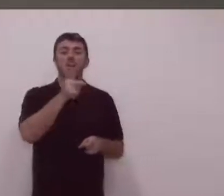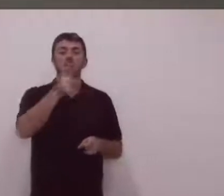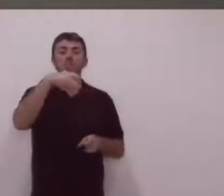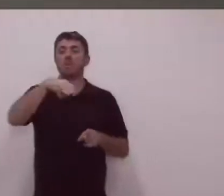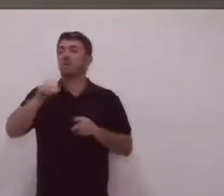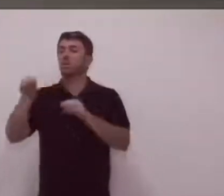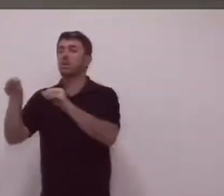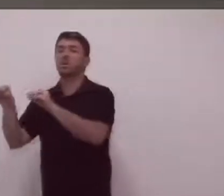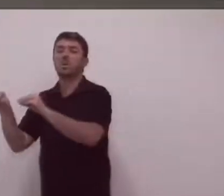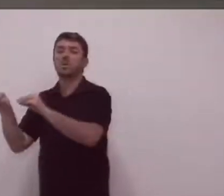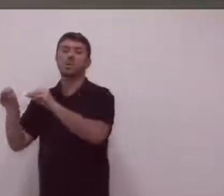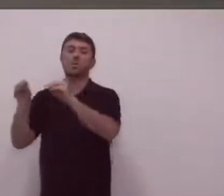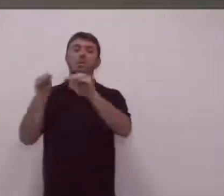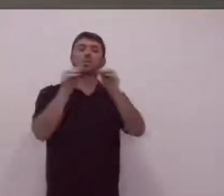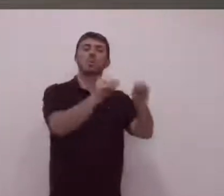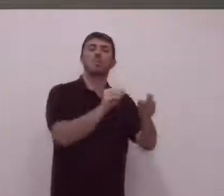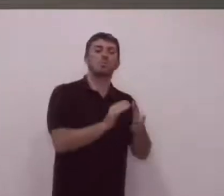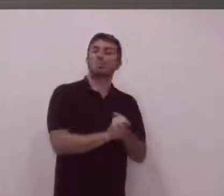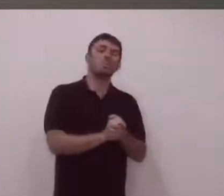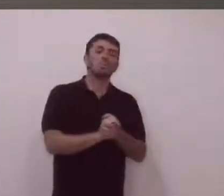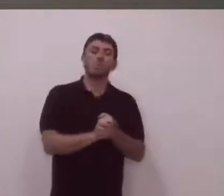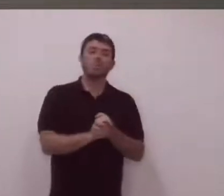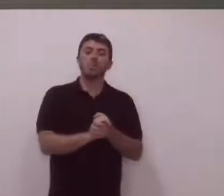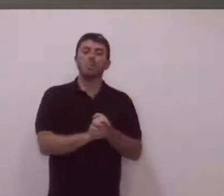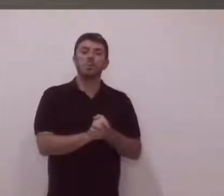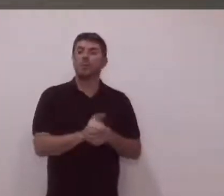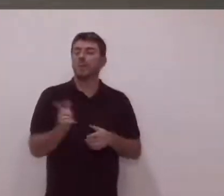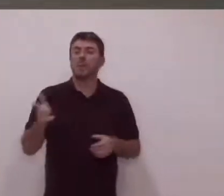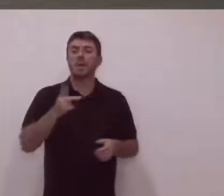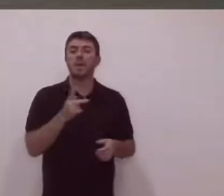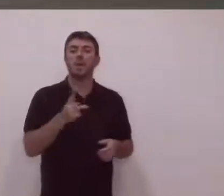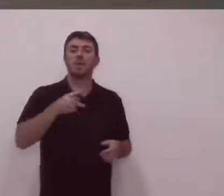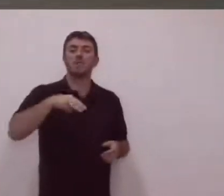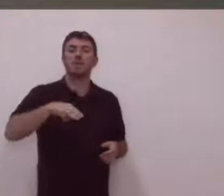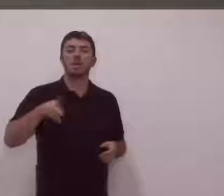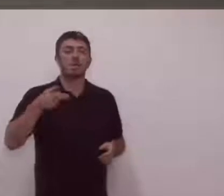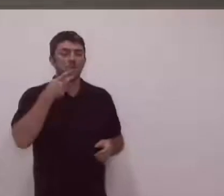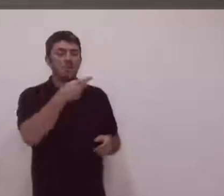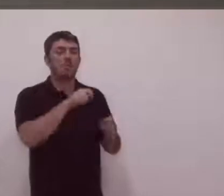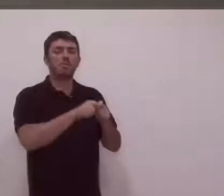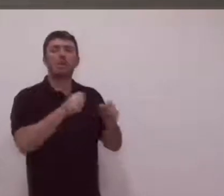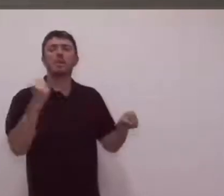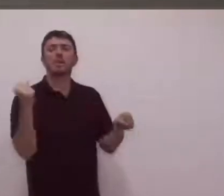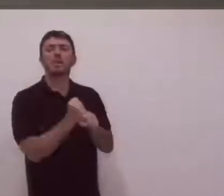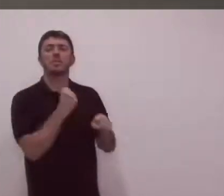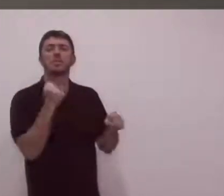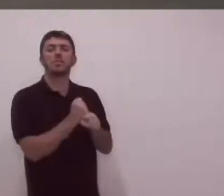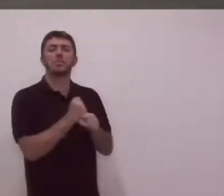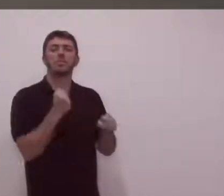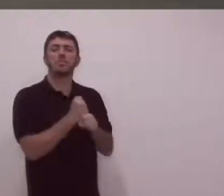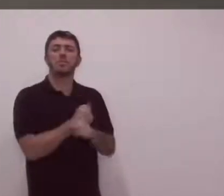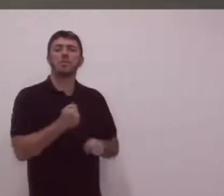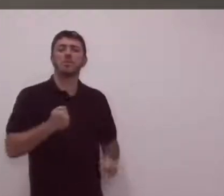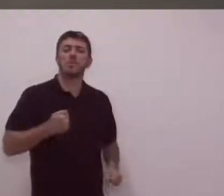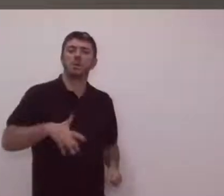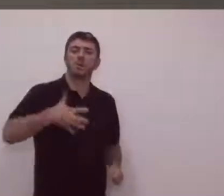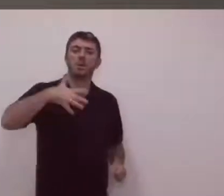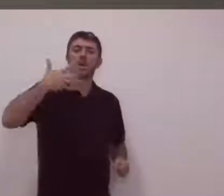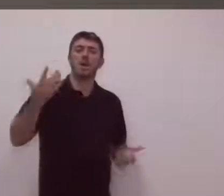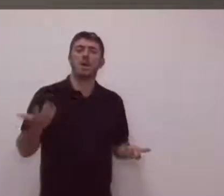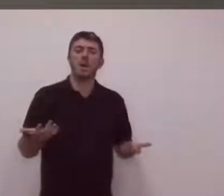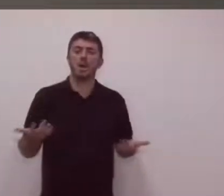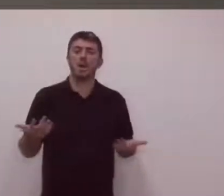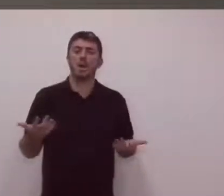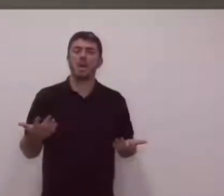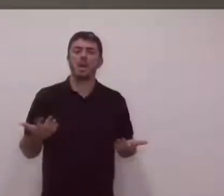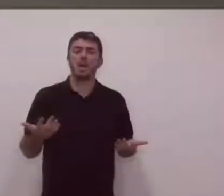faz uma exigência de uma reforma caríssima que não tinha condições de atender daí fica nesse embrólio faz não faz daí